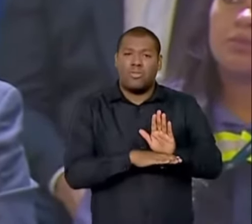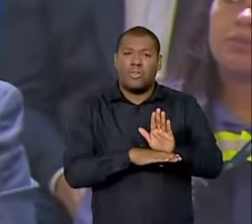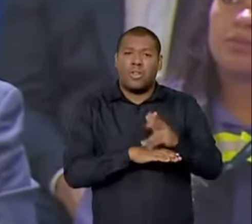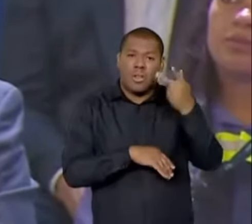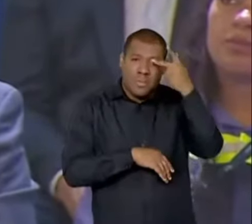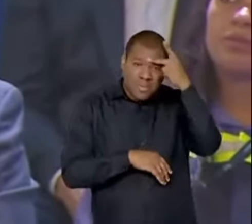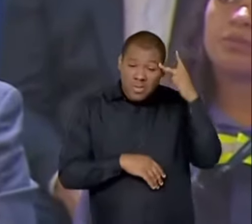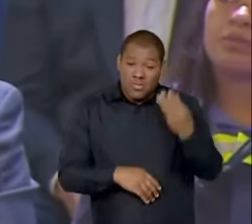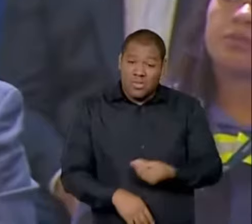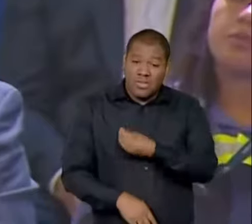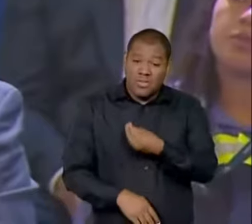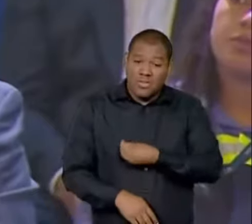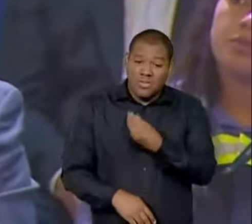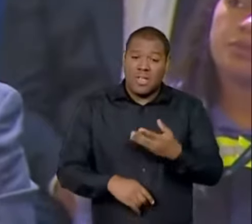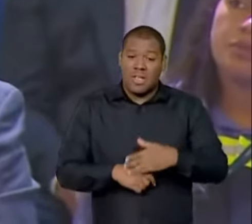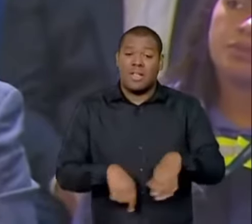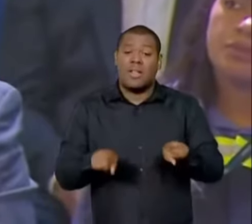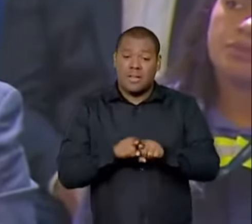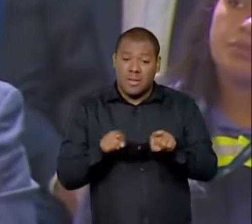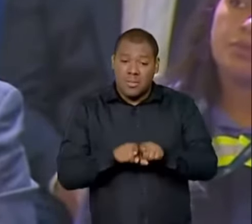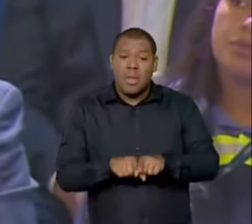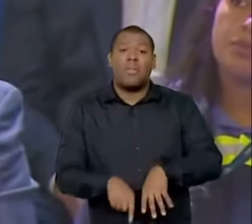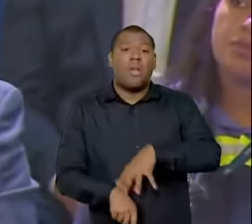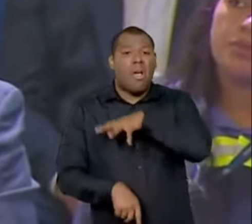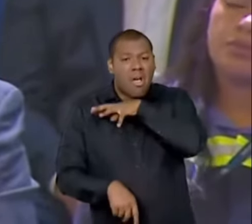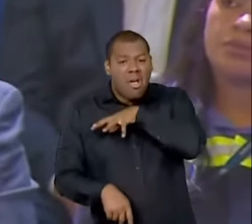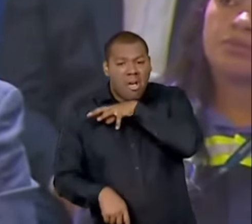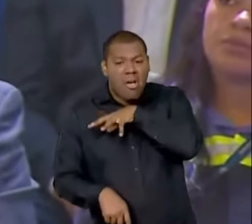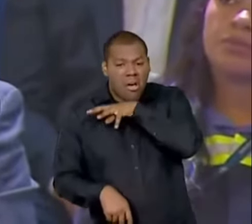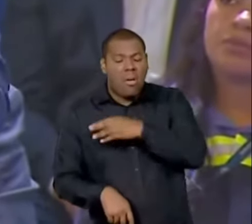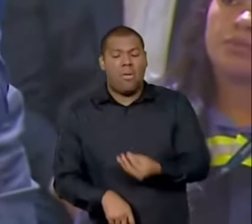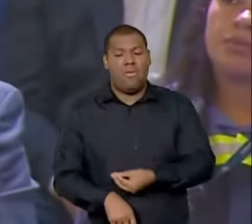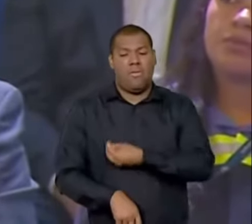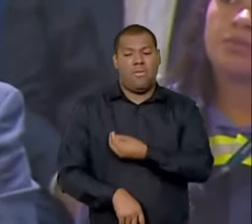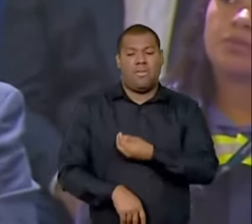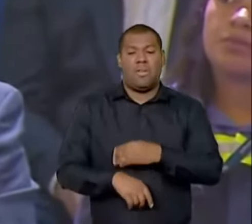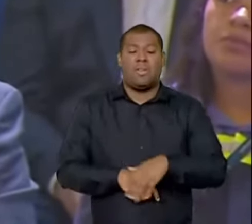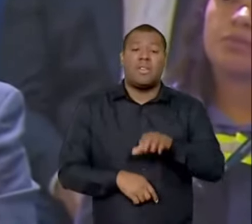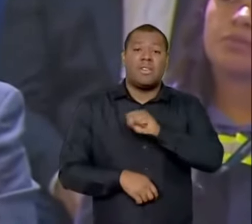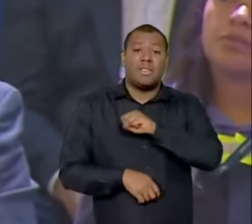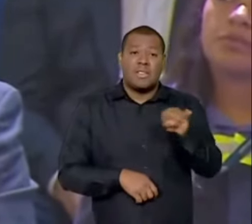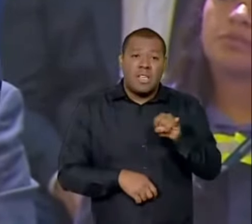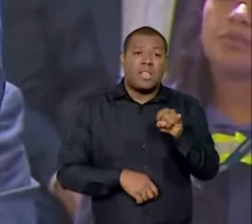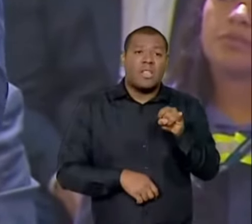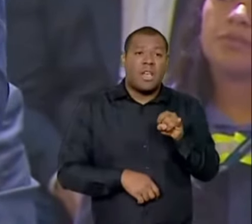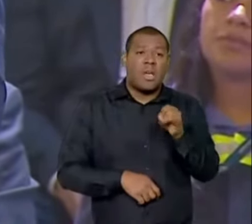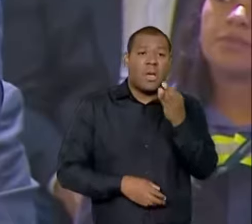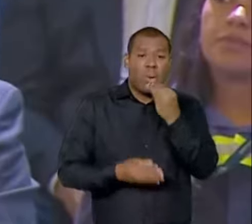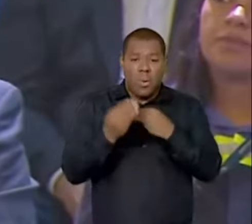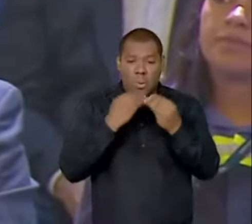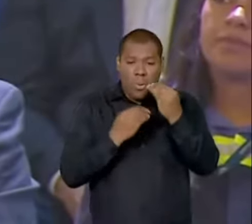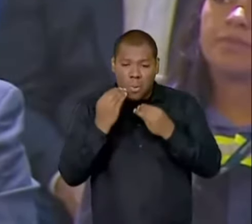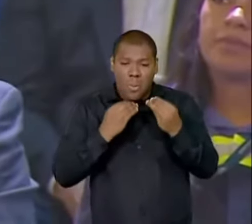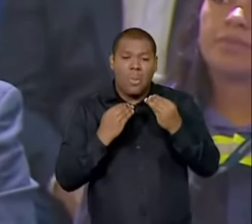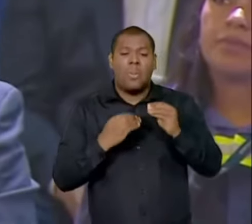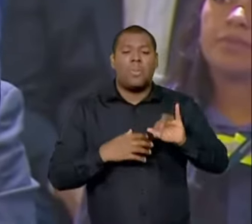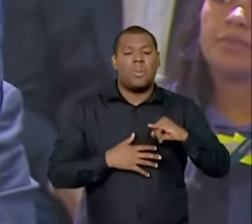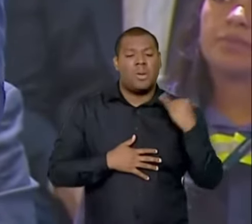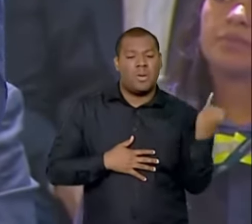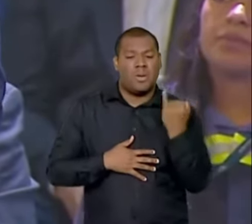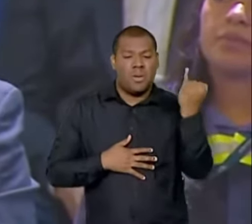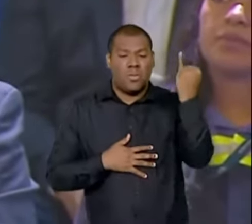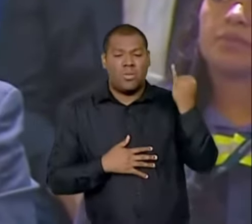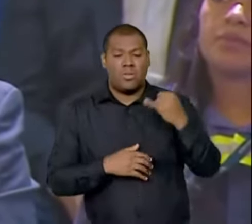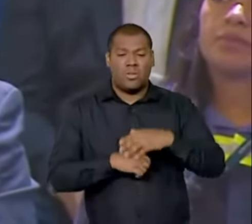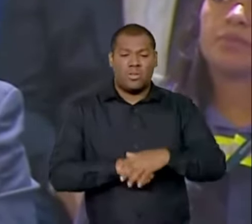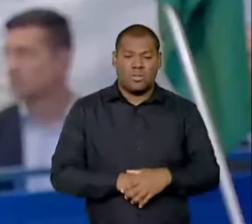as espécies vivas do planeta. E se o alimento é importante, e tão importante assim, e